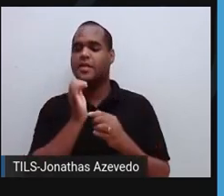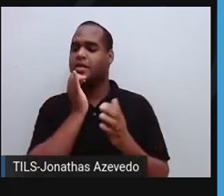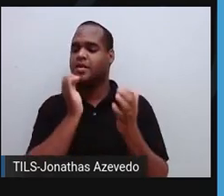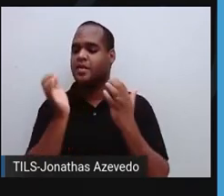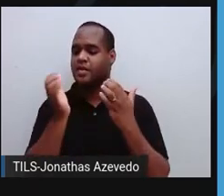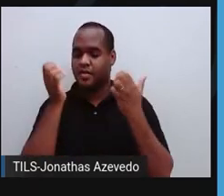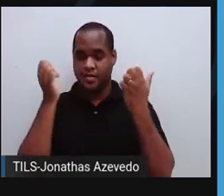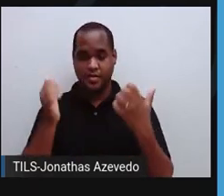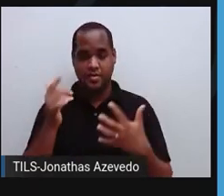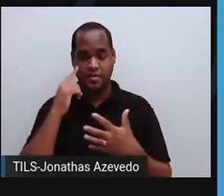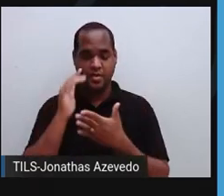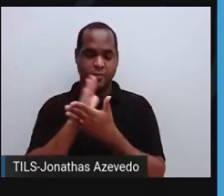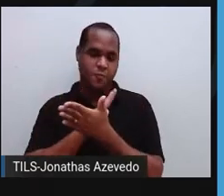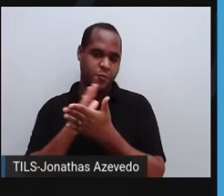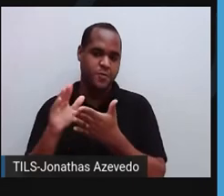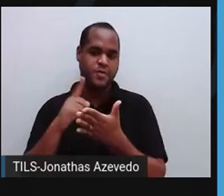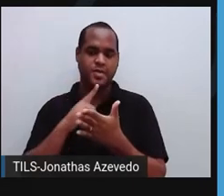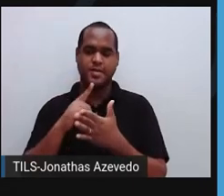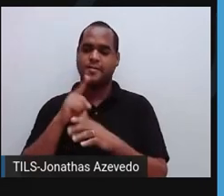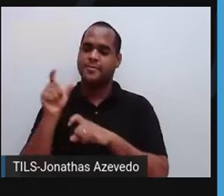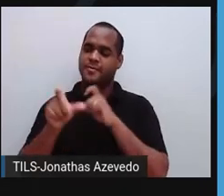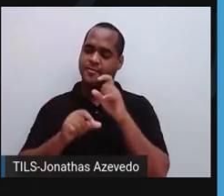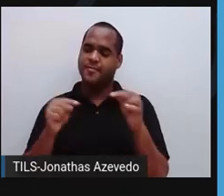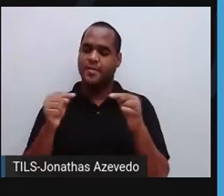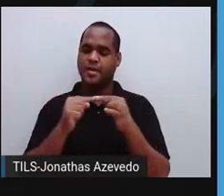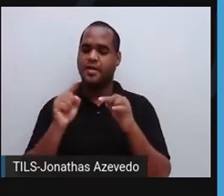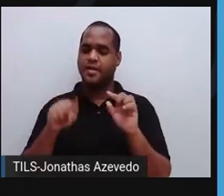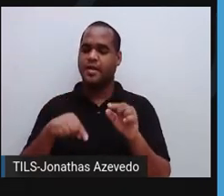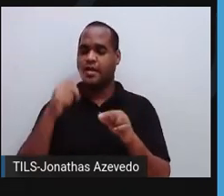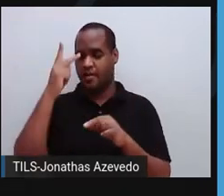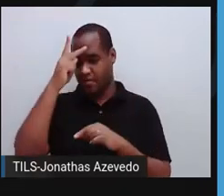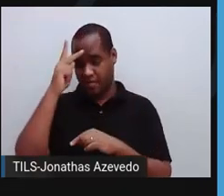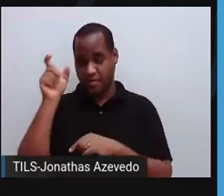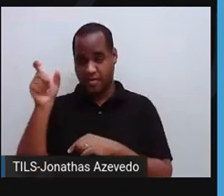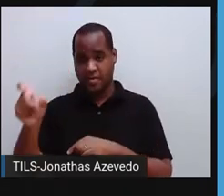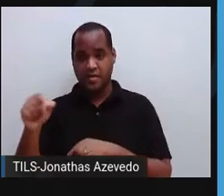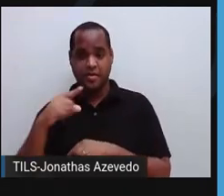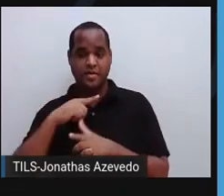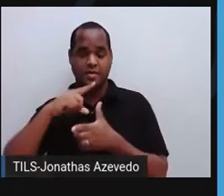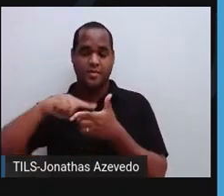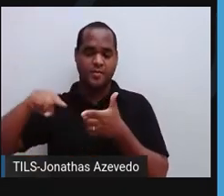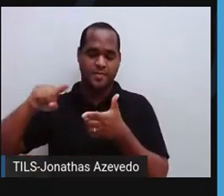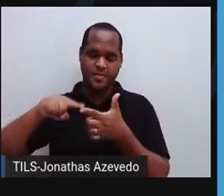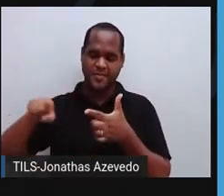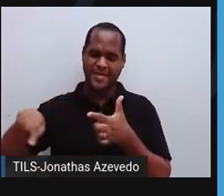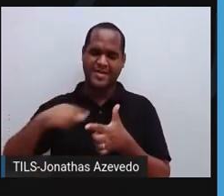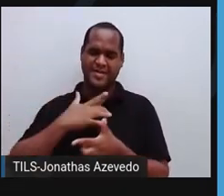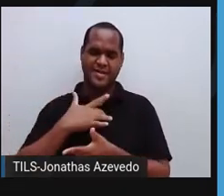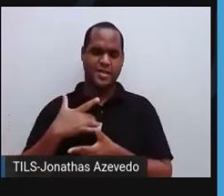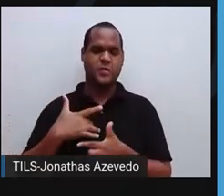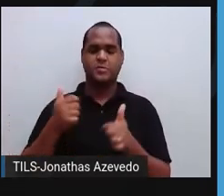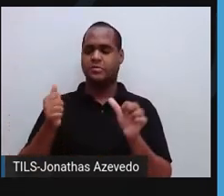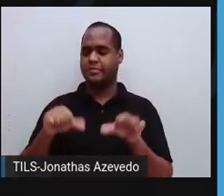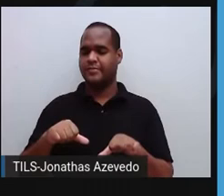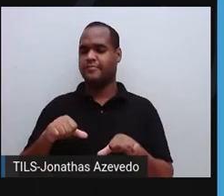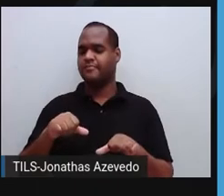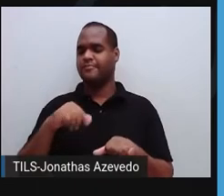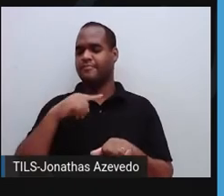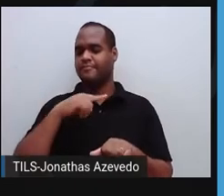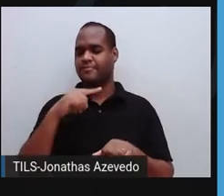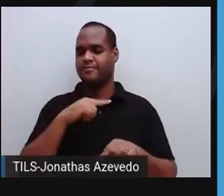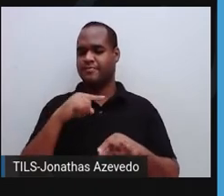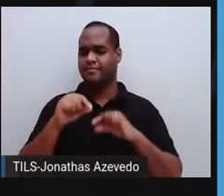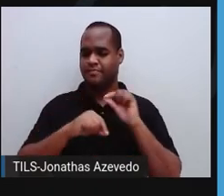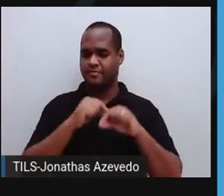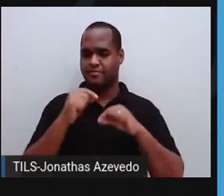algumas características, vamos supor, uma pessoa que ela teve um problema de saúde e ela ficava muito parada. Ela não podia se mover